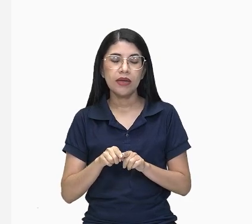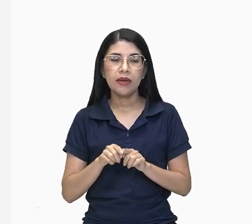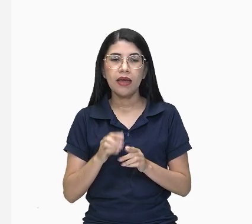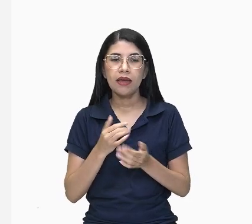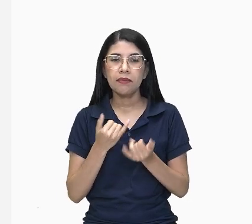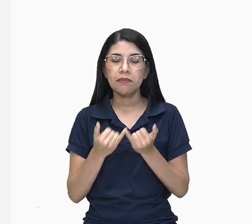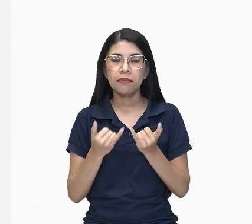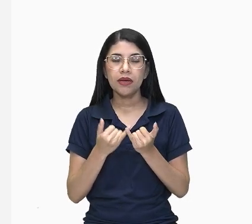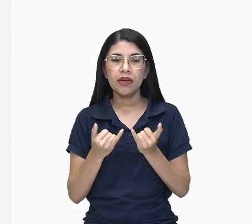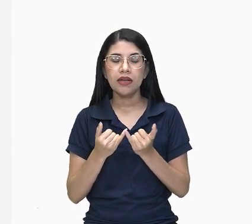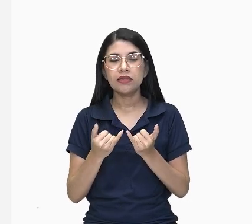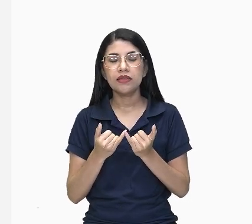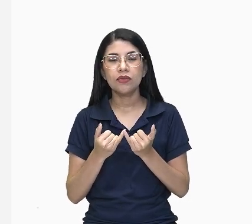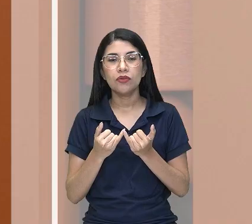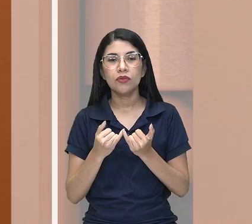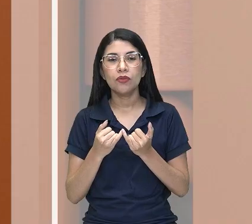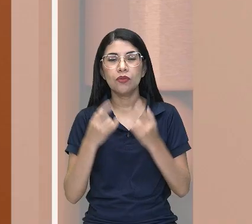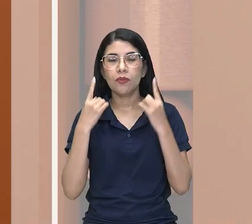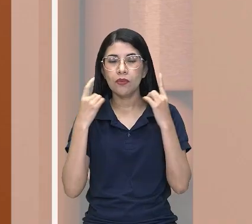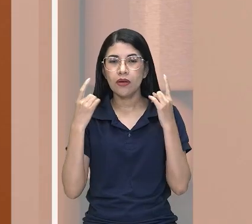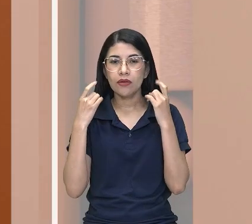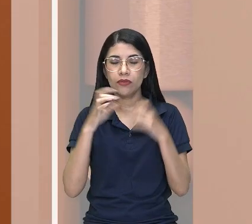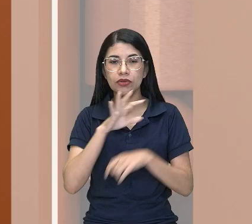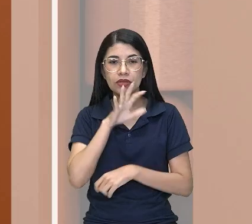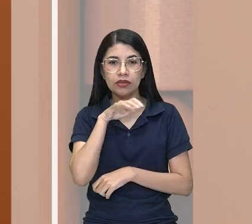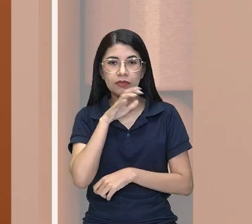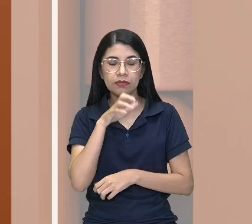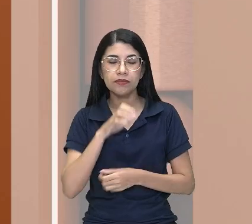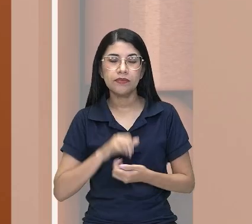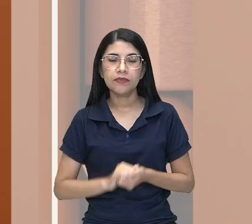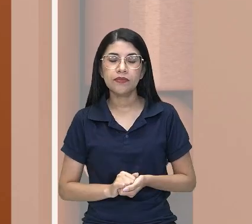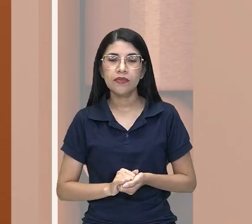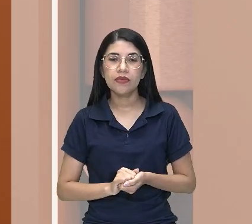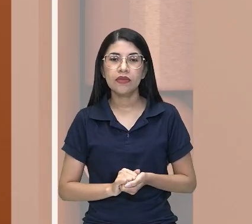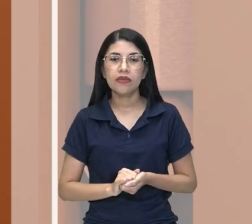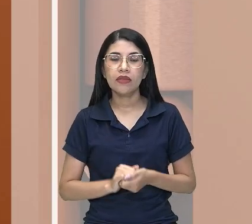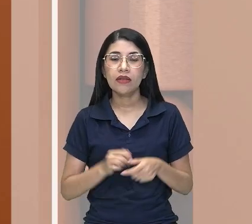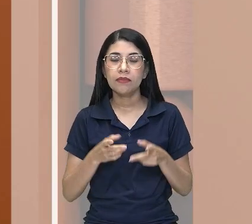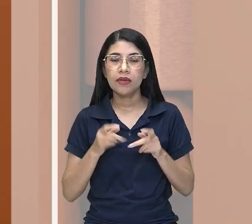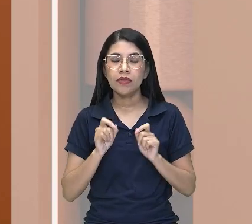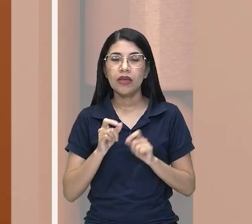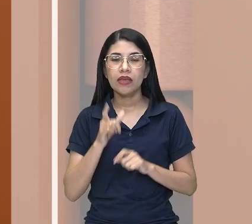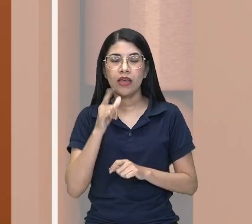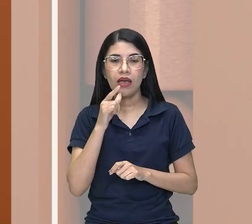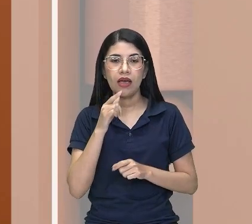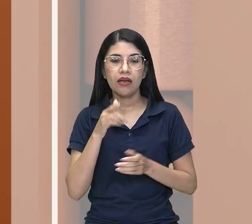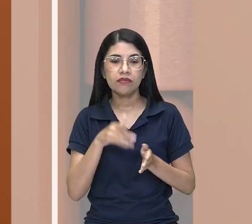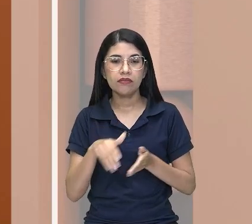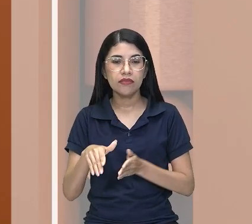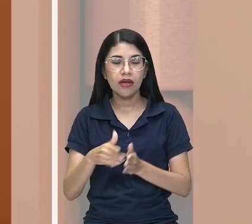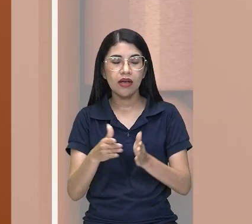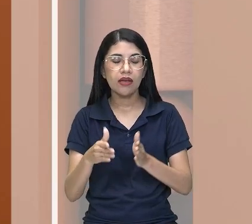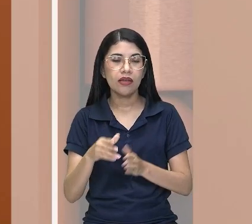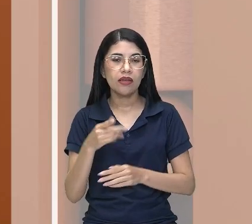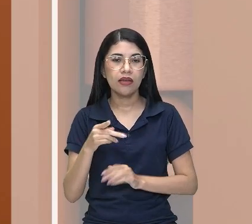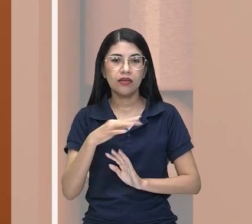rugido poderoso. Bem, nós vimos aí que a hidrografia da Amazônia